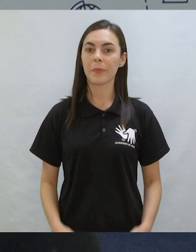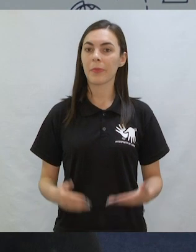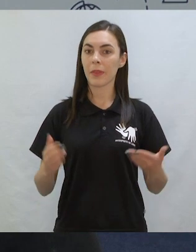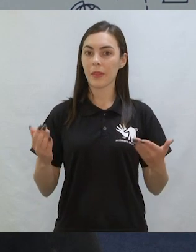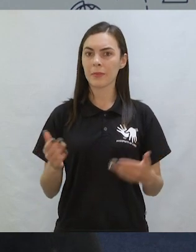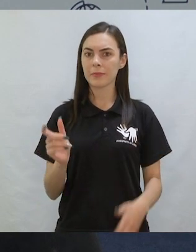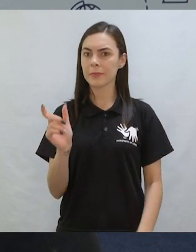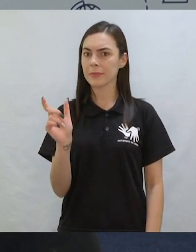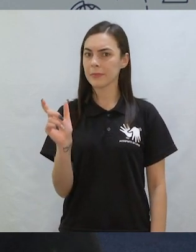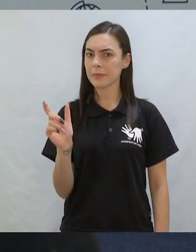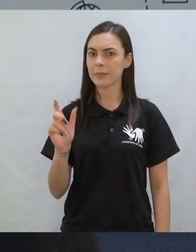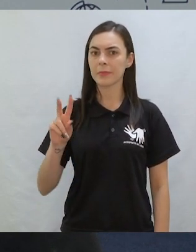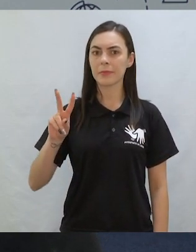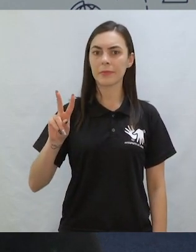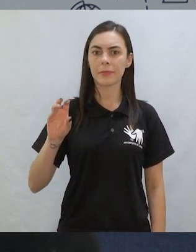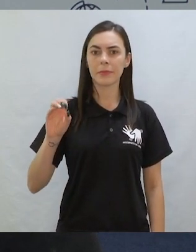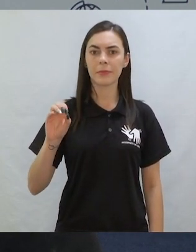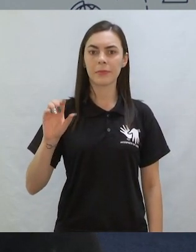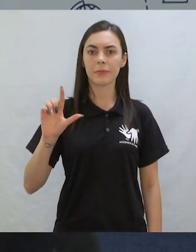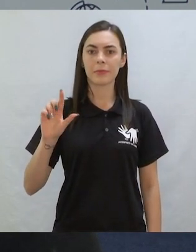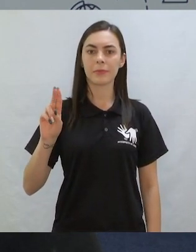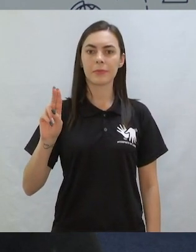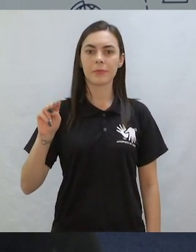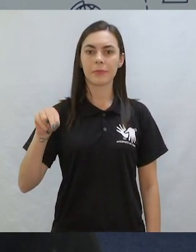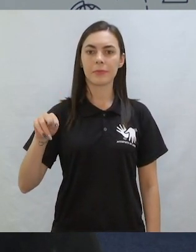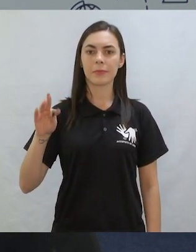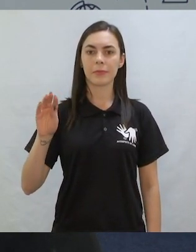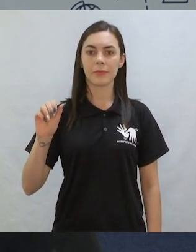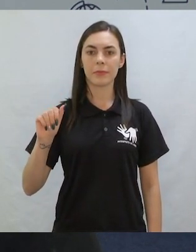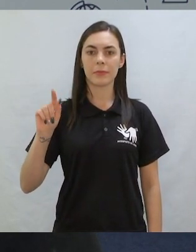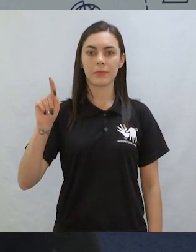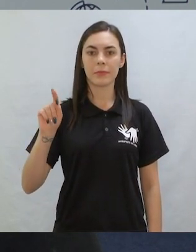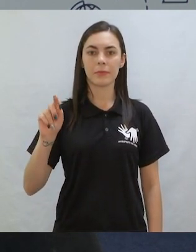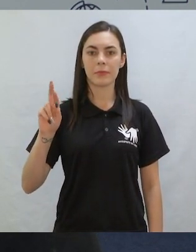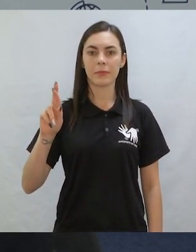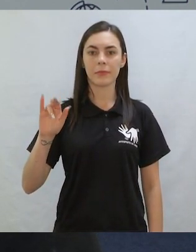lado. Então nós formamos a palavra o quê?